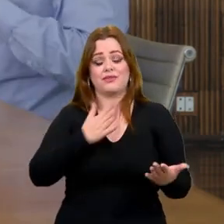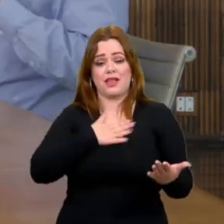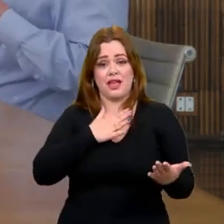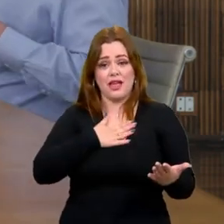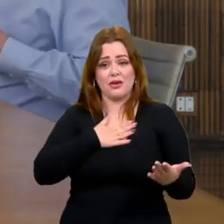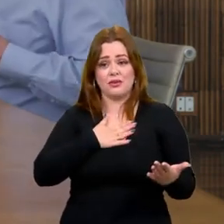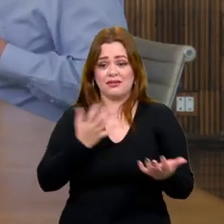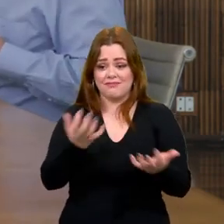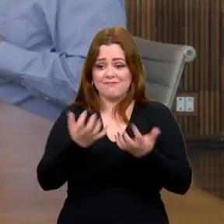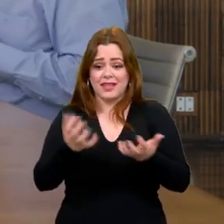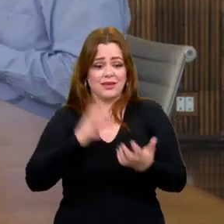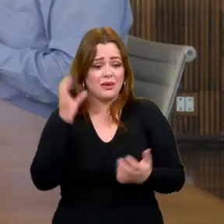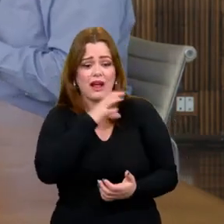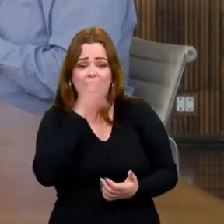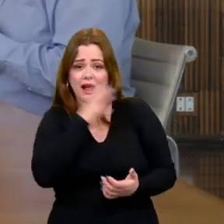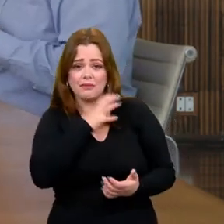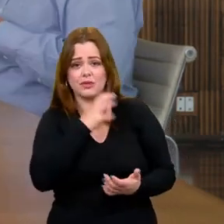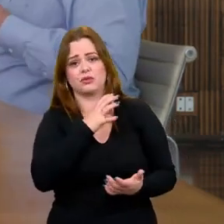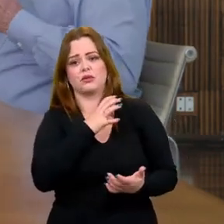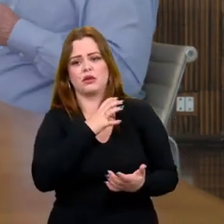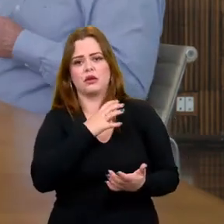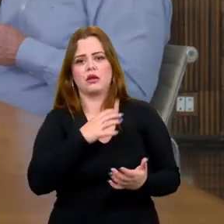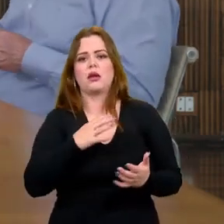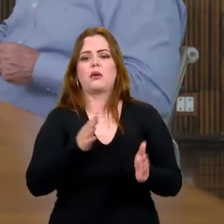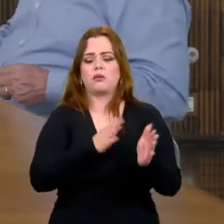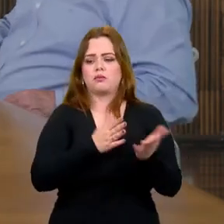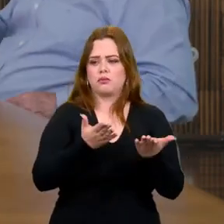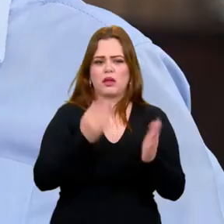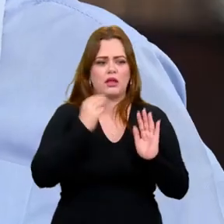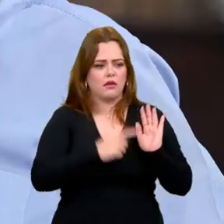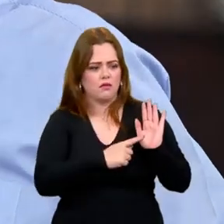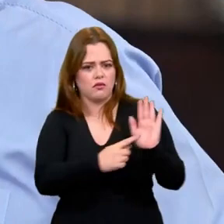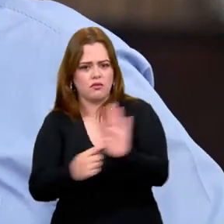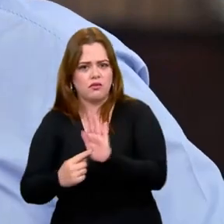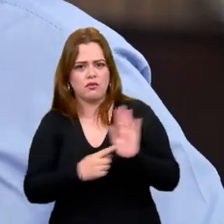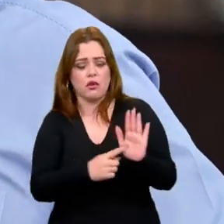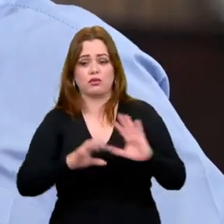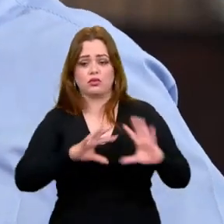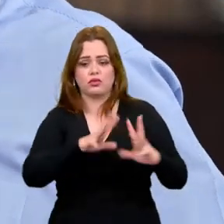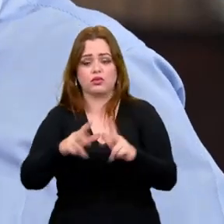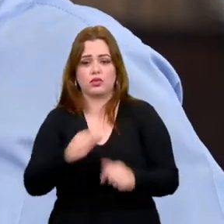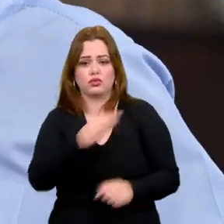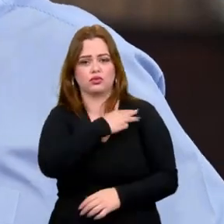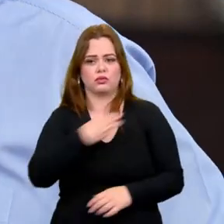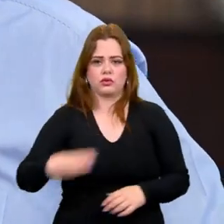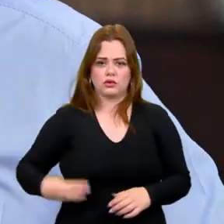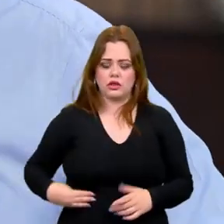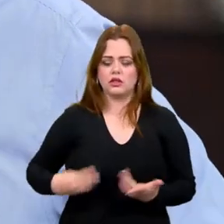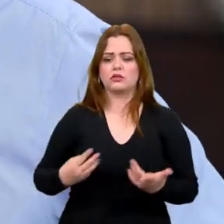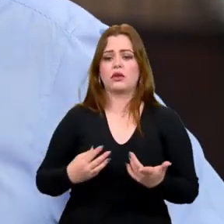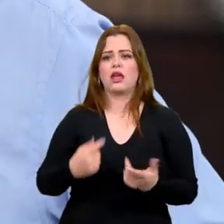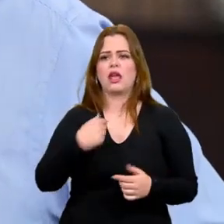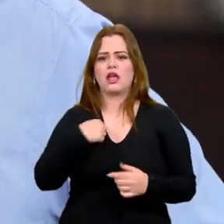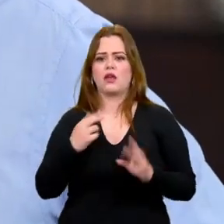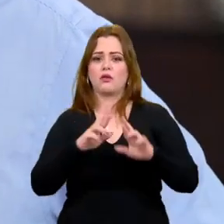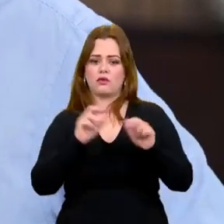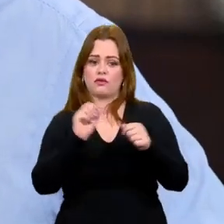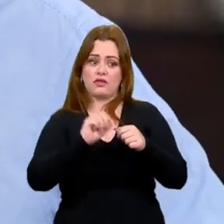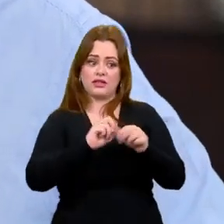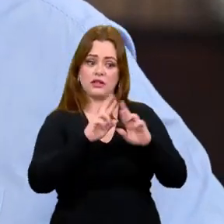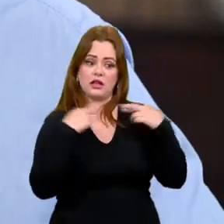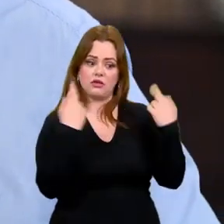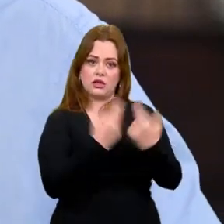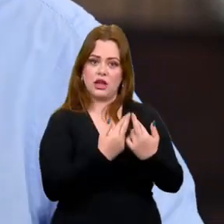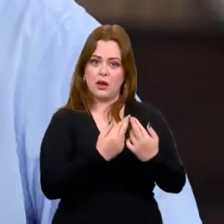costumo passar cada um que eu converse quinta-feira vou ter uma reunião com o ministério para cobrar pressa não há tempo a perder